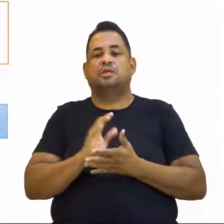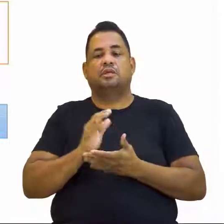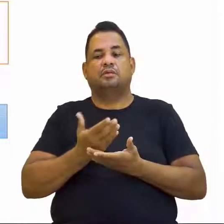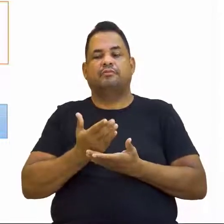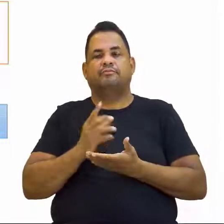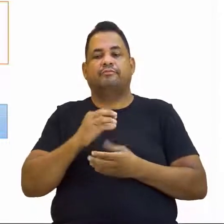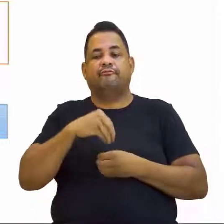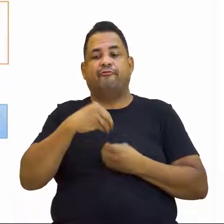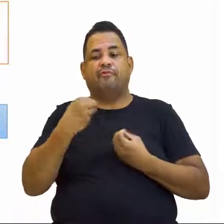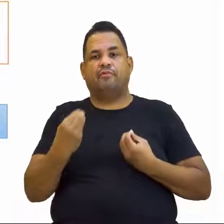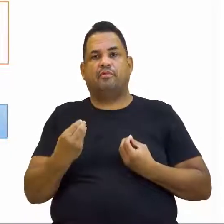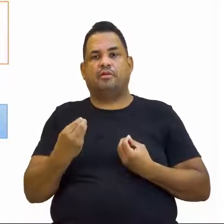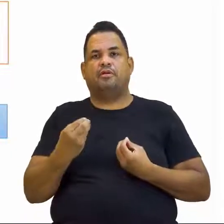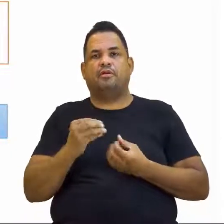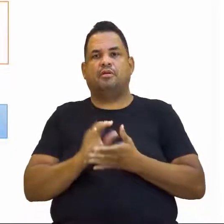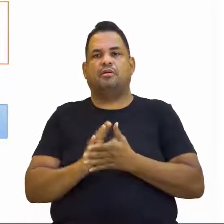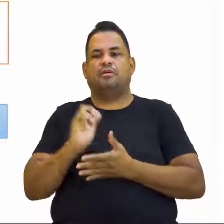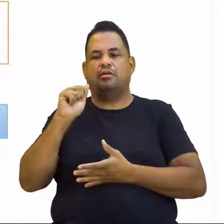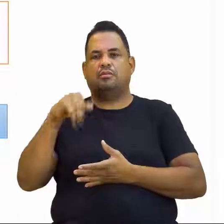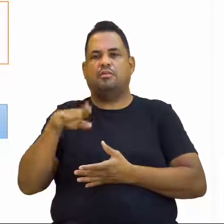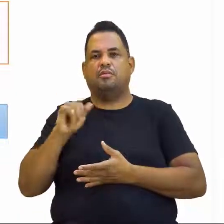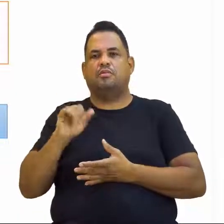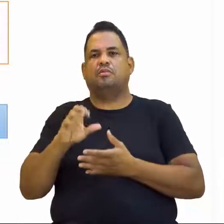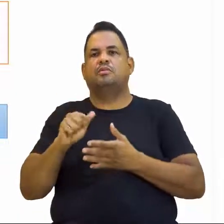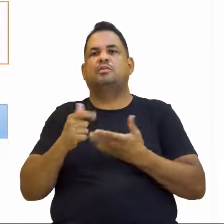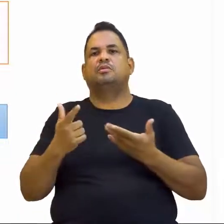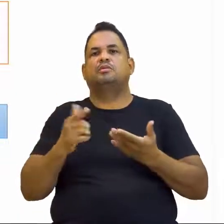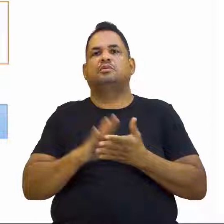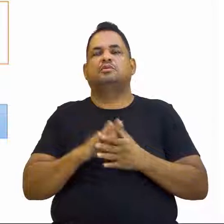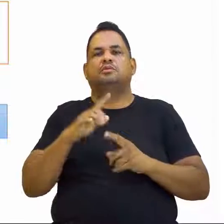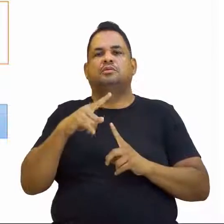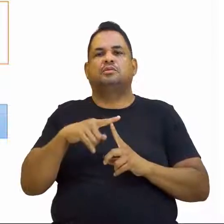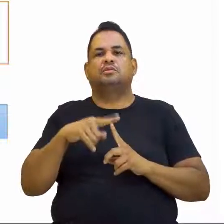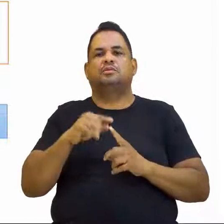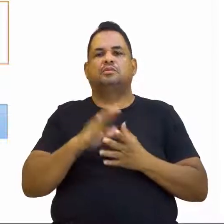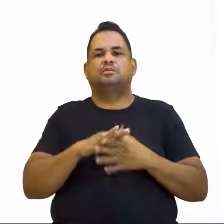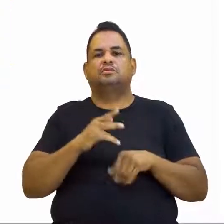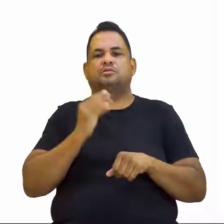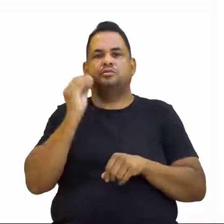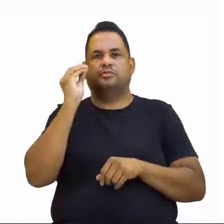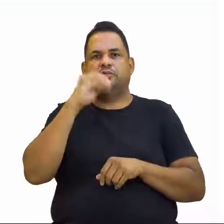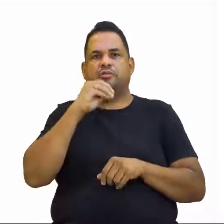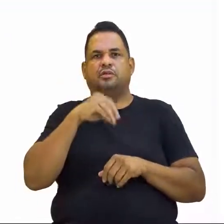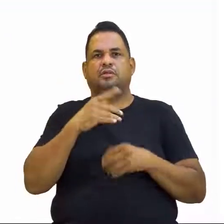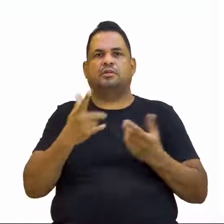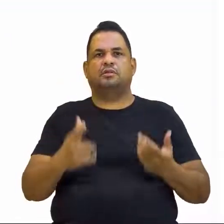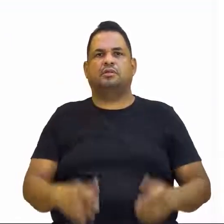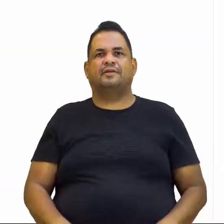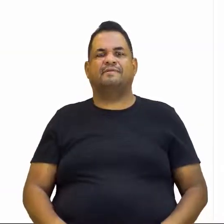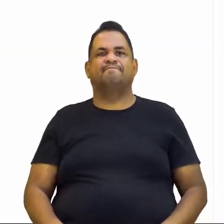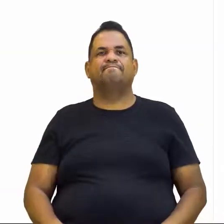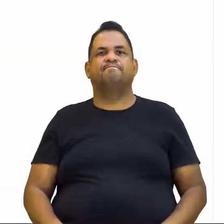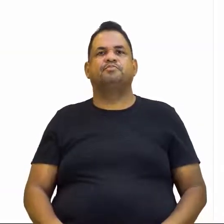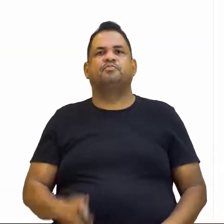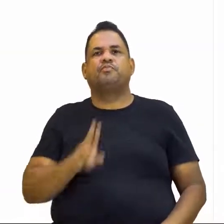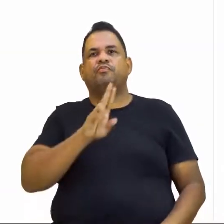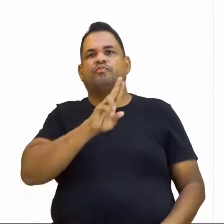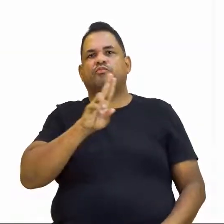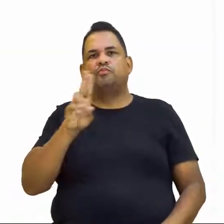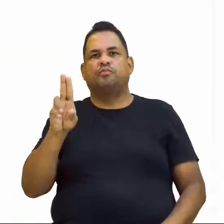A amônia, ela é uma base totalmente solúvel do tipo fraca. E na